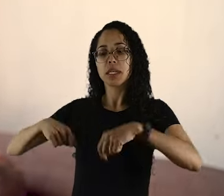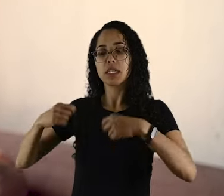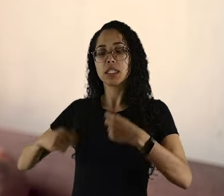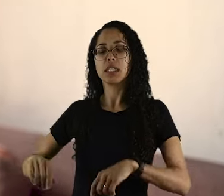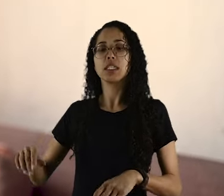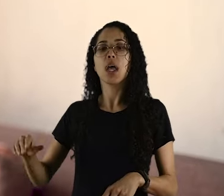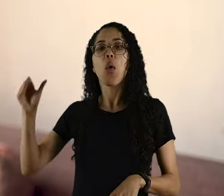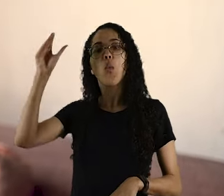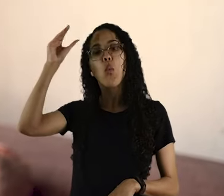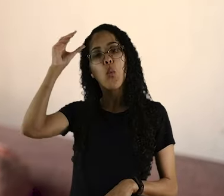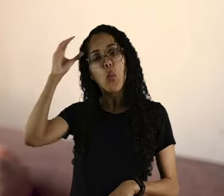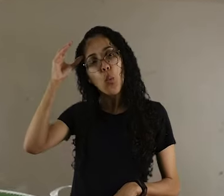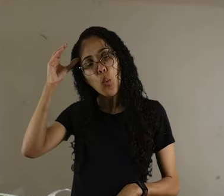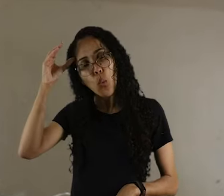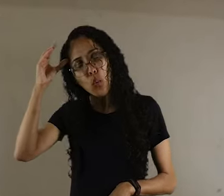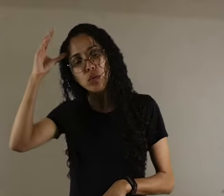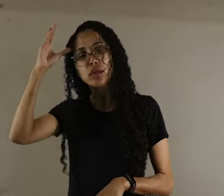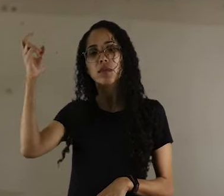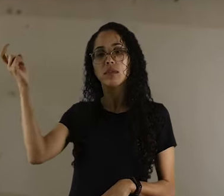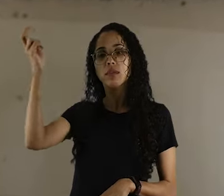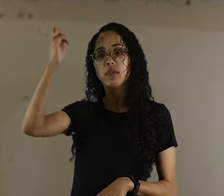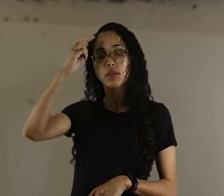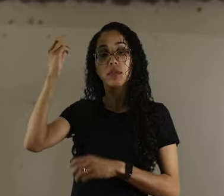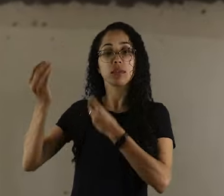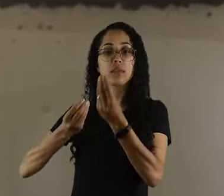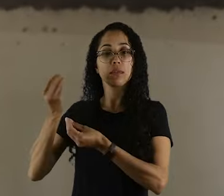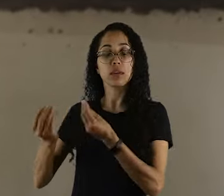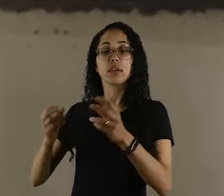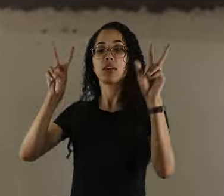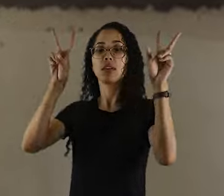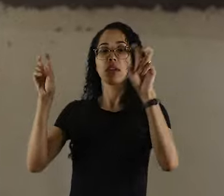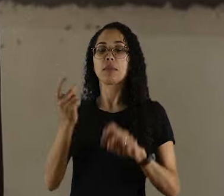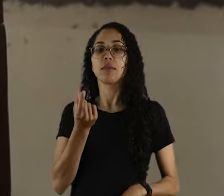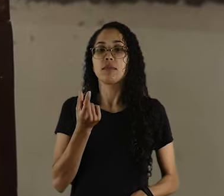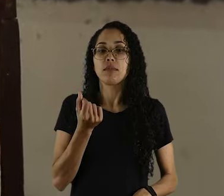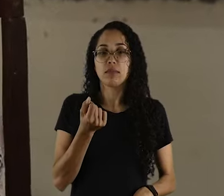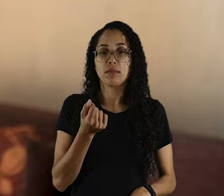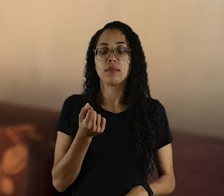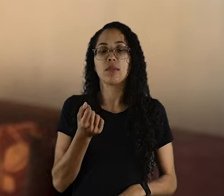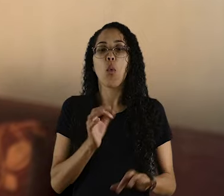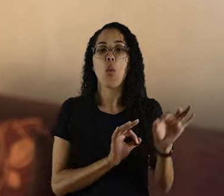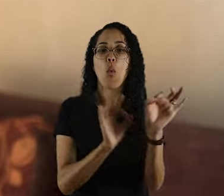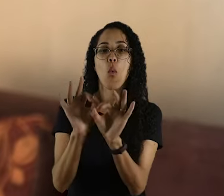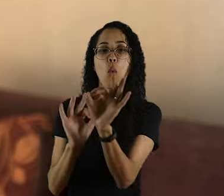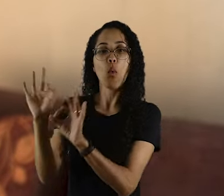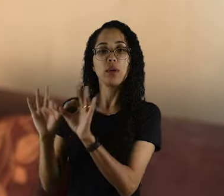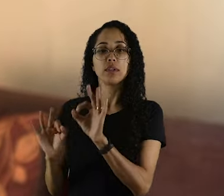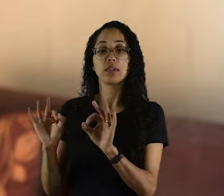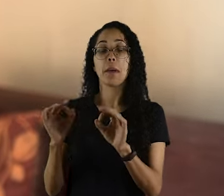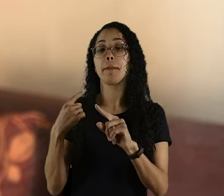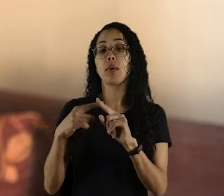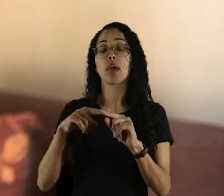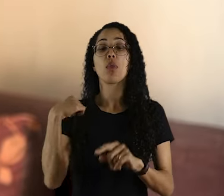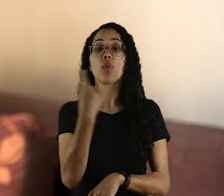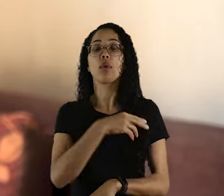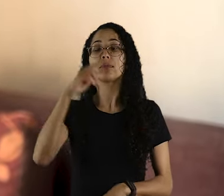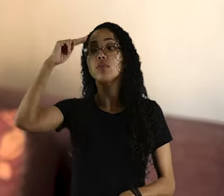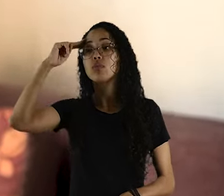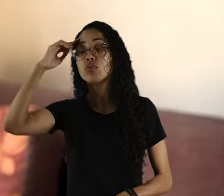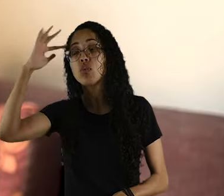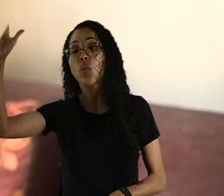dentro da nossa casa, realmente direitinho, organizado, na verdade, começando a sonhar alto e vendo o